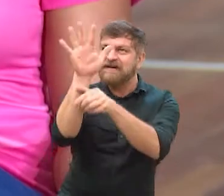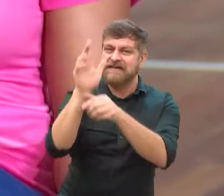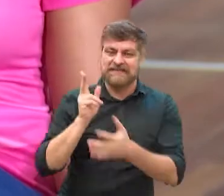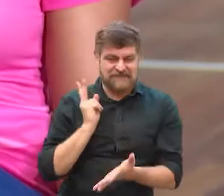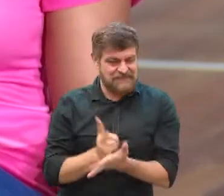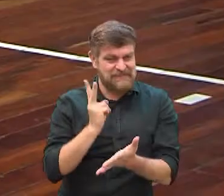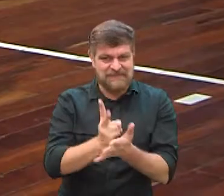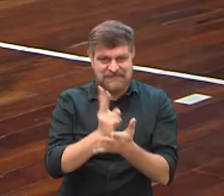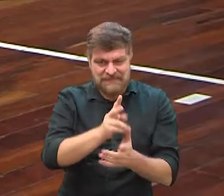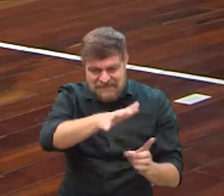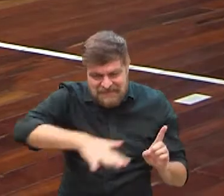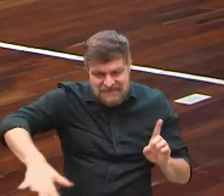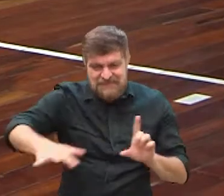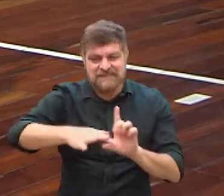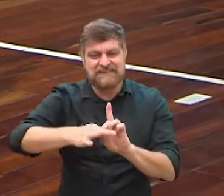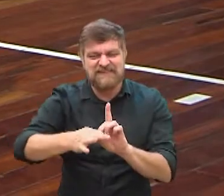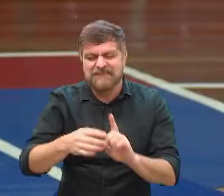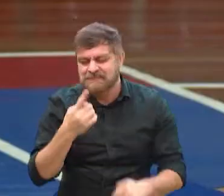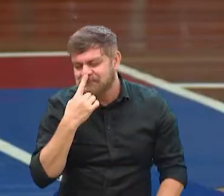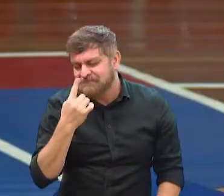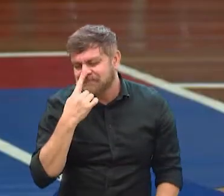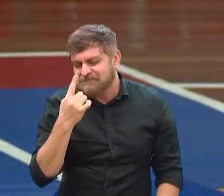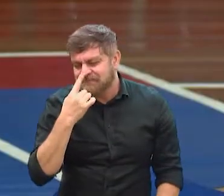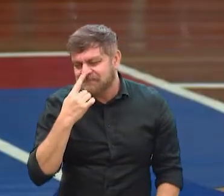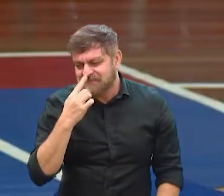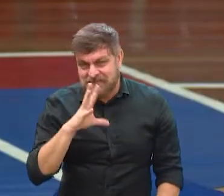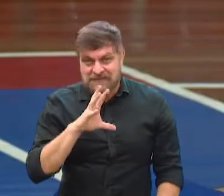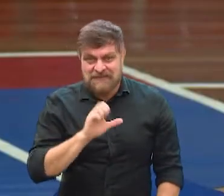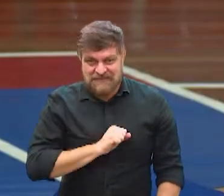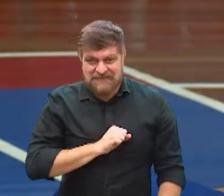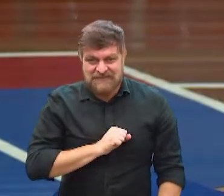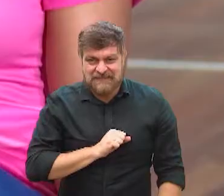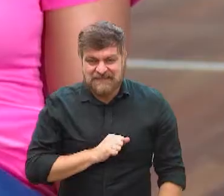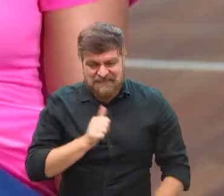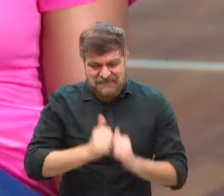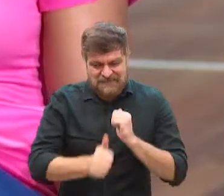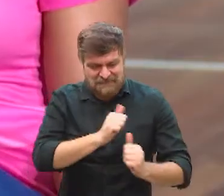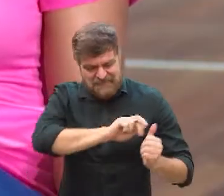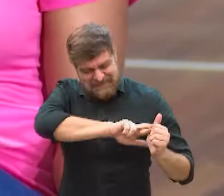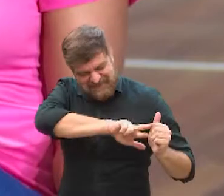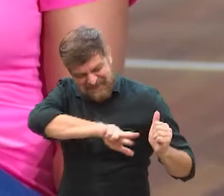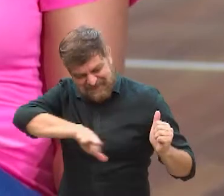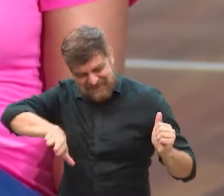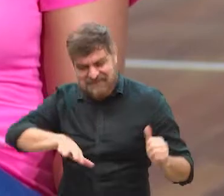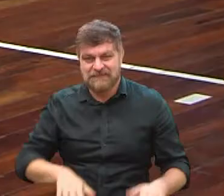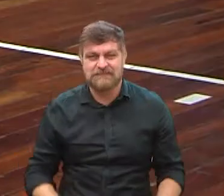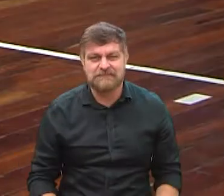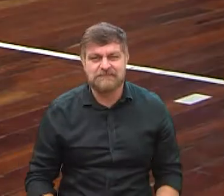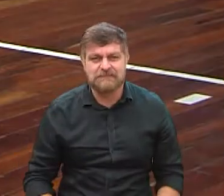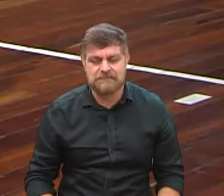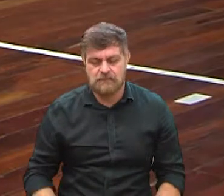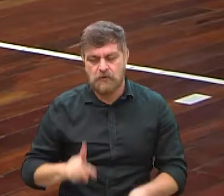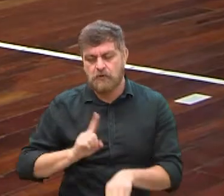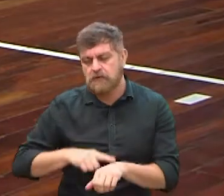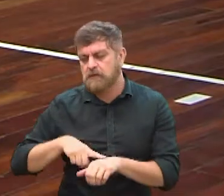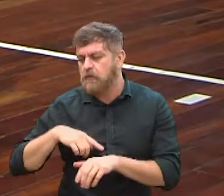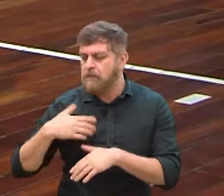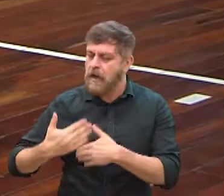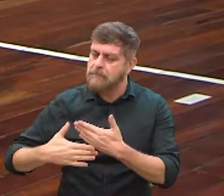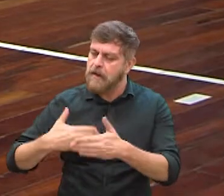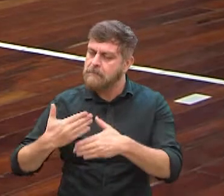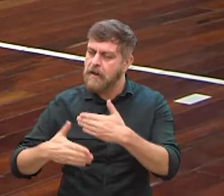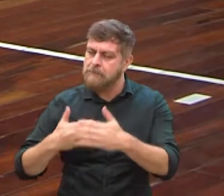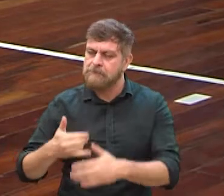meio do esporte. Sempre respirando então as demais modalidades. Isso, exato. E o tempo foi